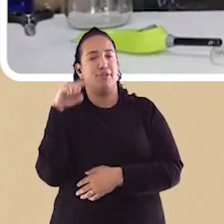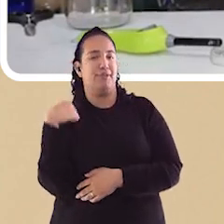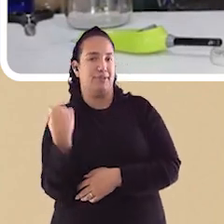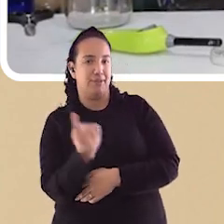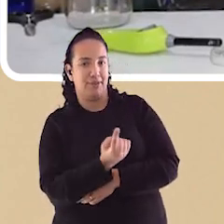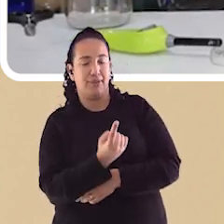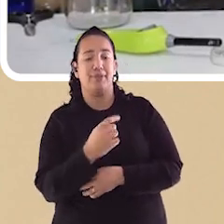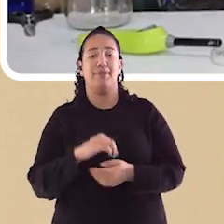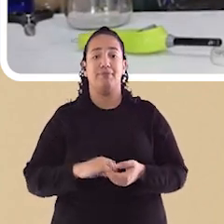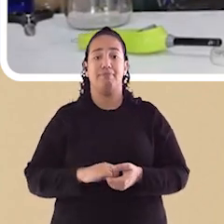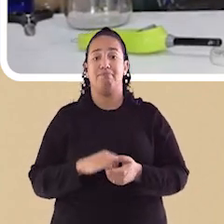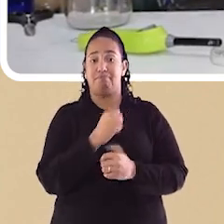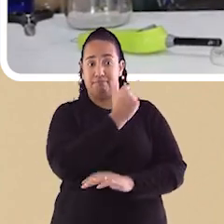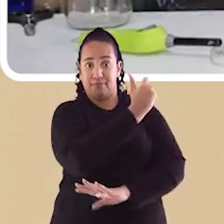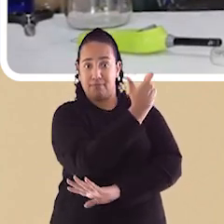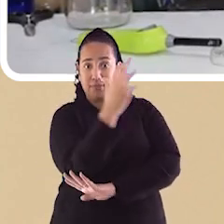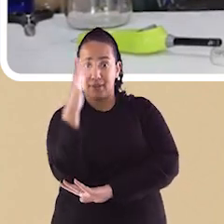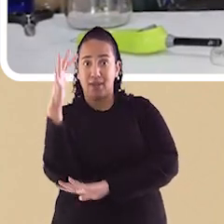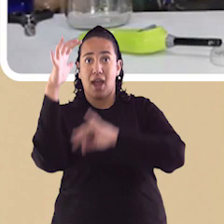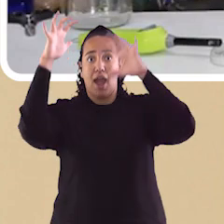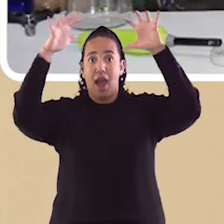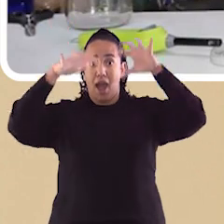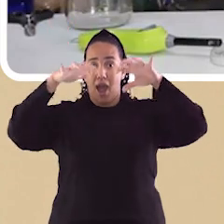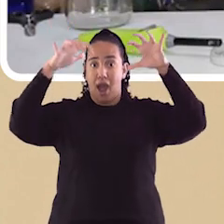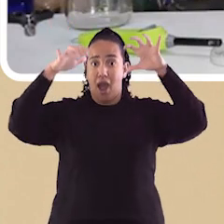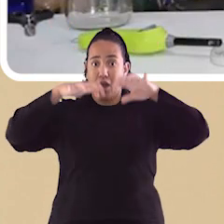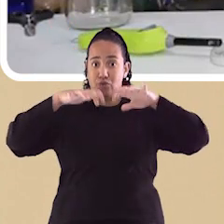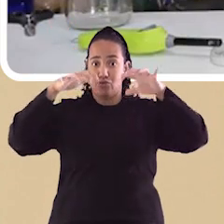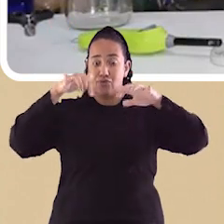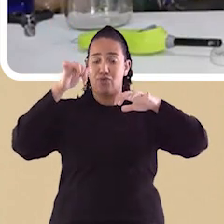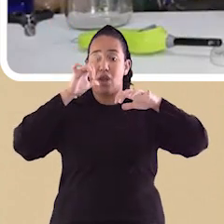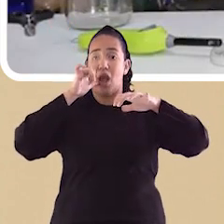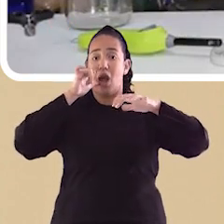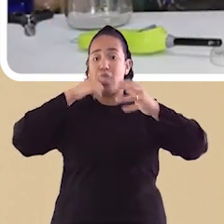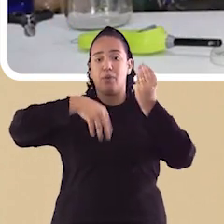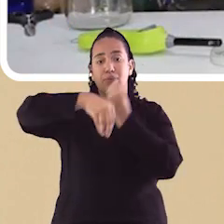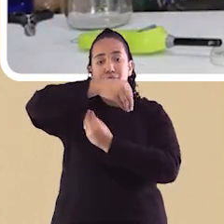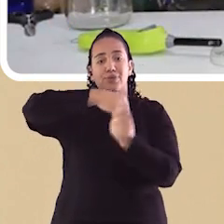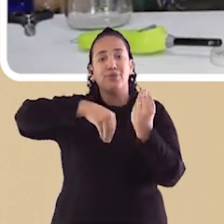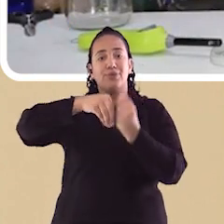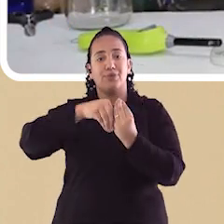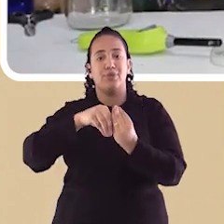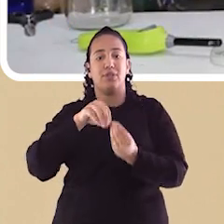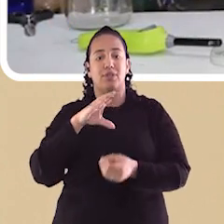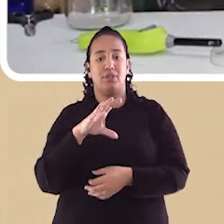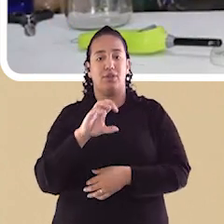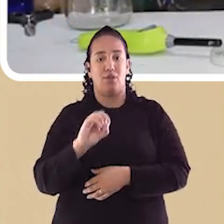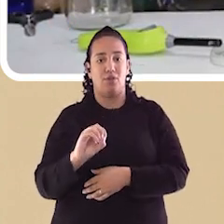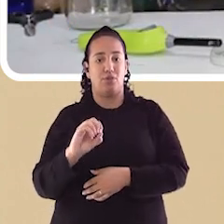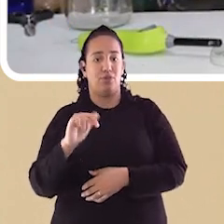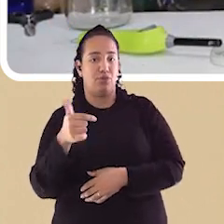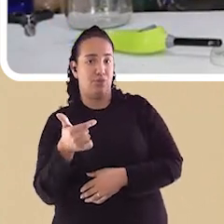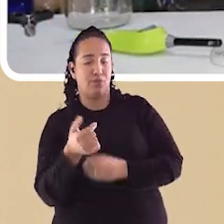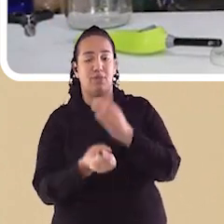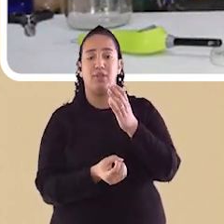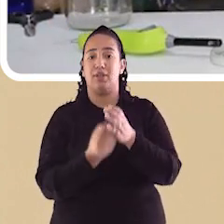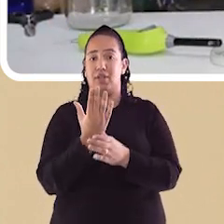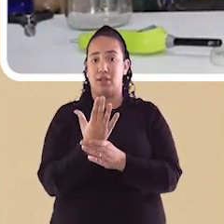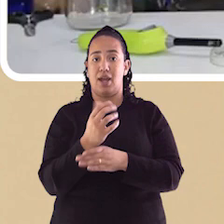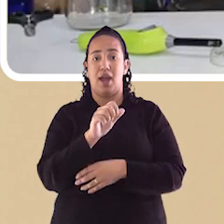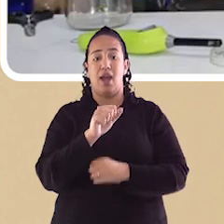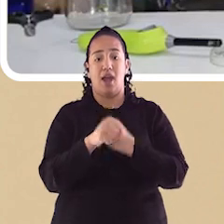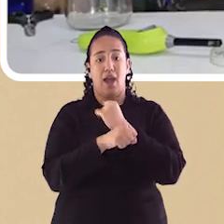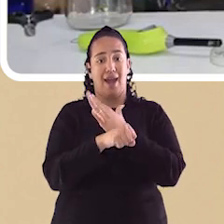real. Na natureza, quando a água cai, ela mistura com o gás carbônico da atmosfera e forma um ácido que se chama